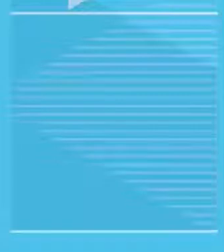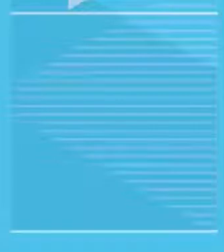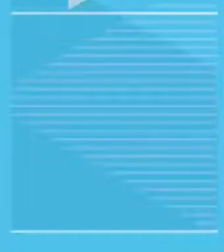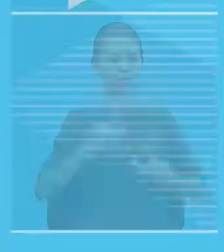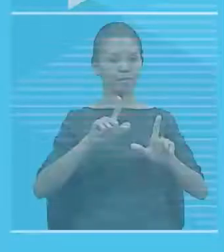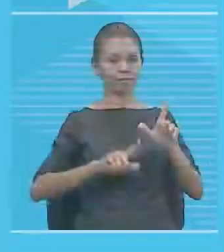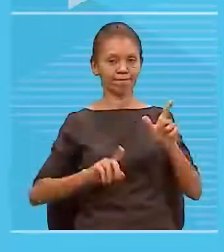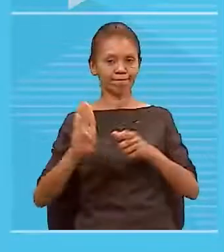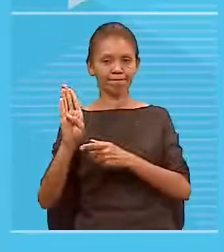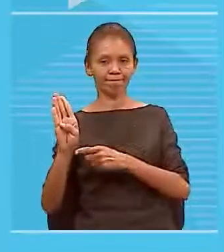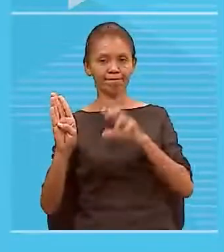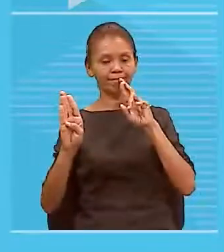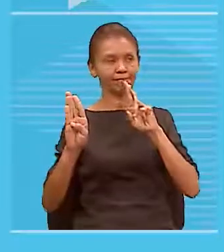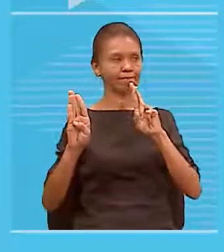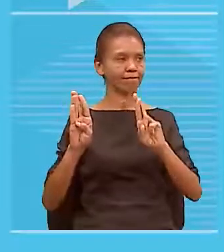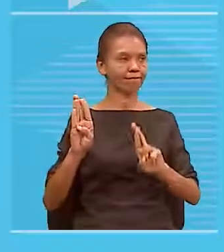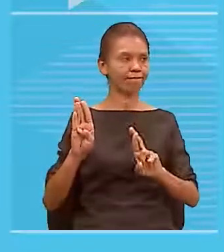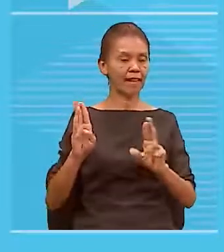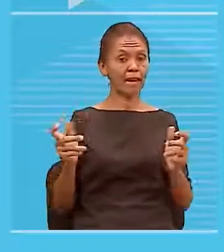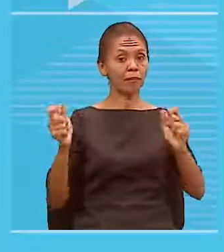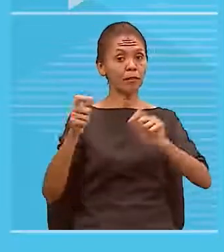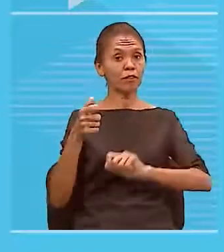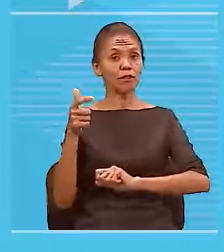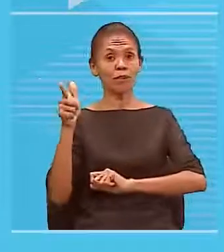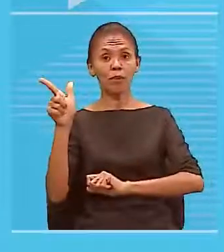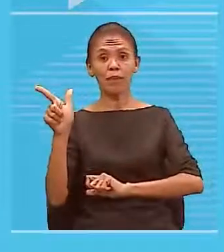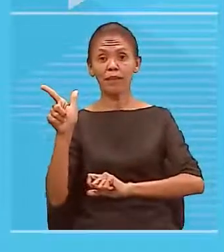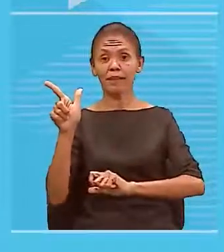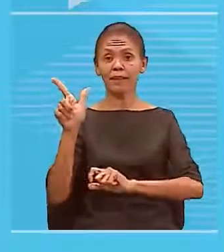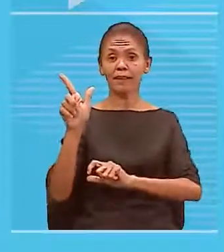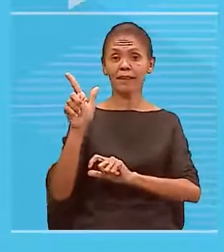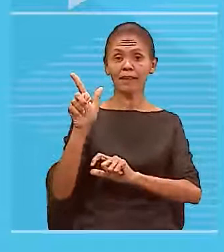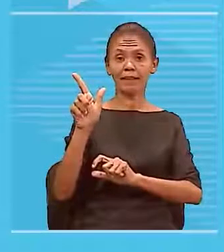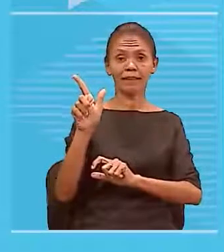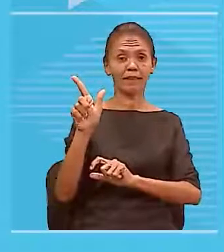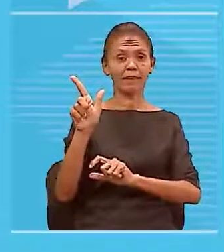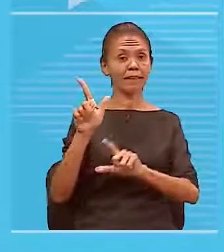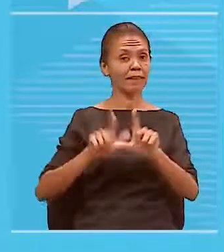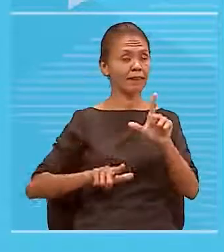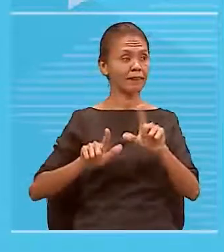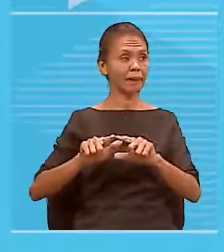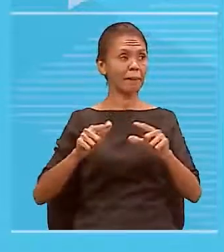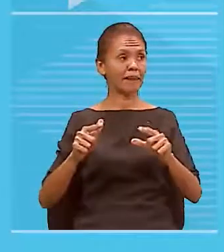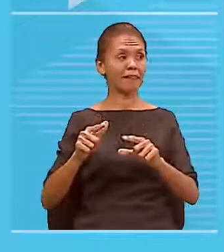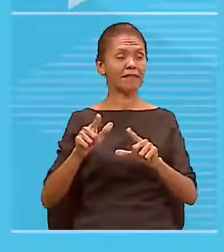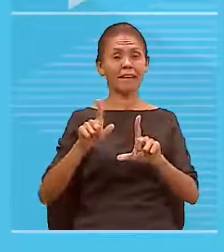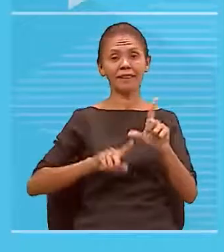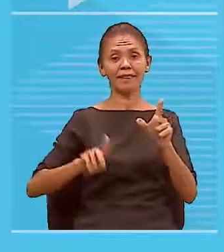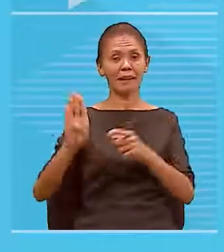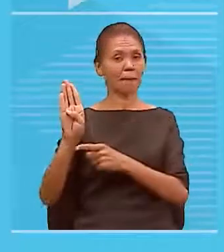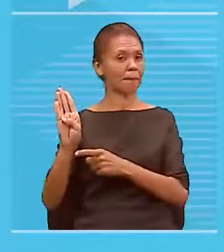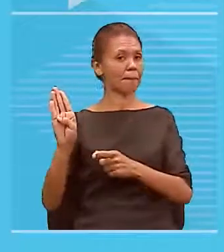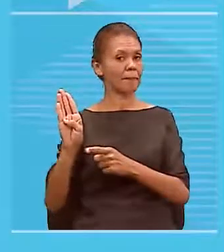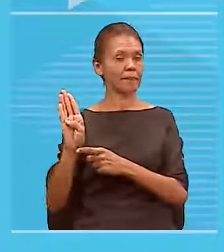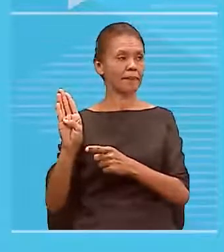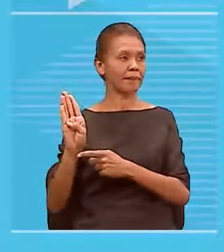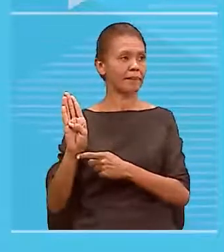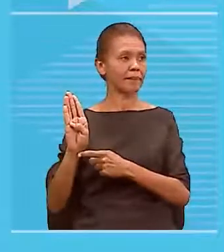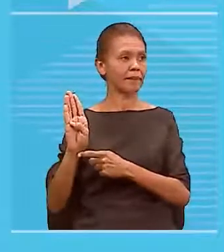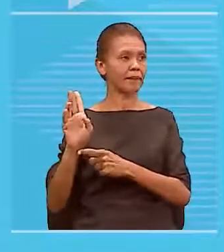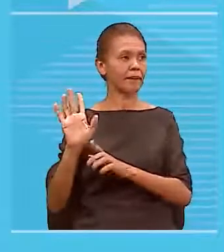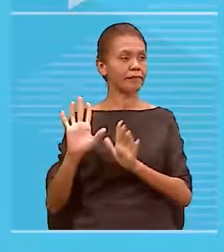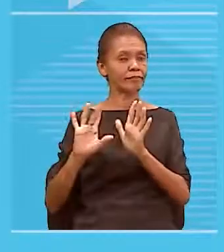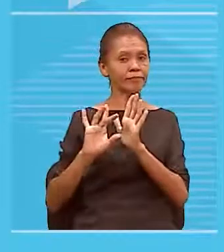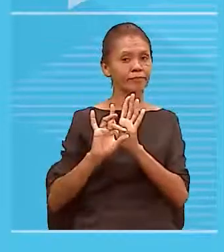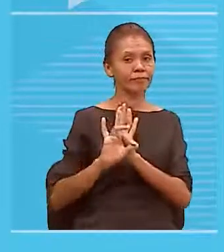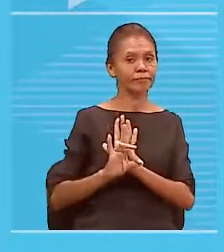e me faça me faça desistir da B mas a letra B está linda enquanto isso estabelece uma coesão de valor